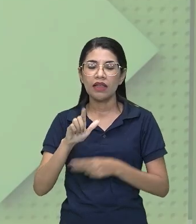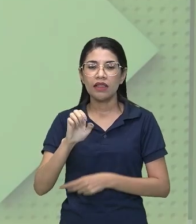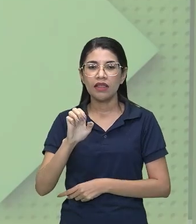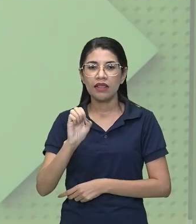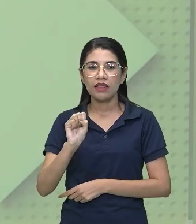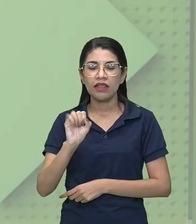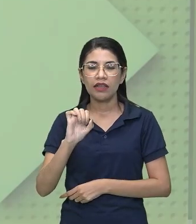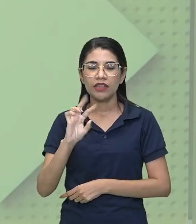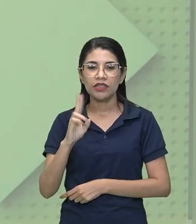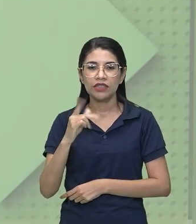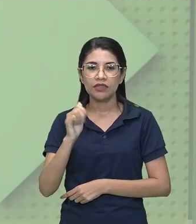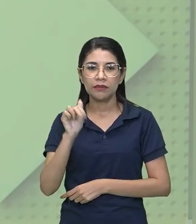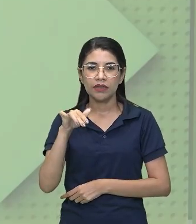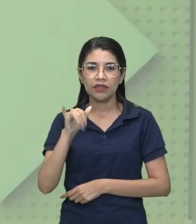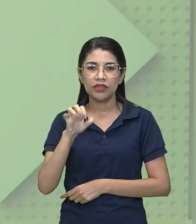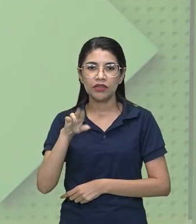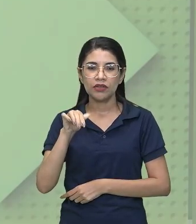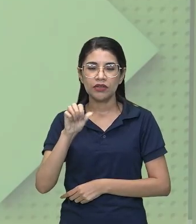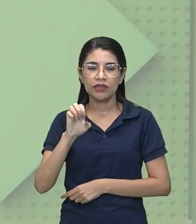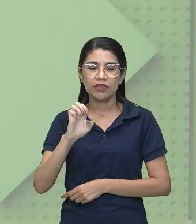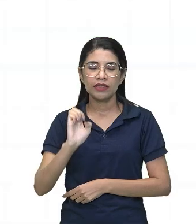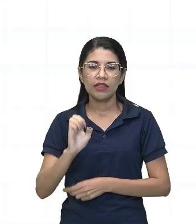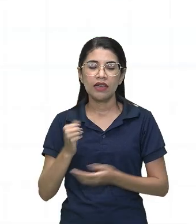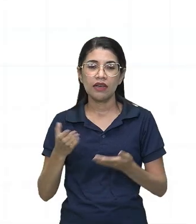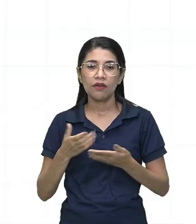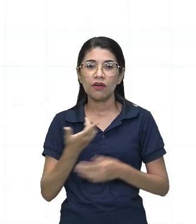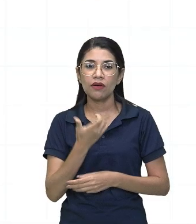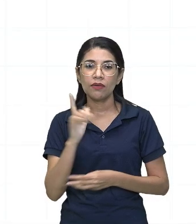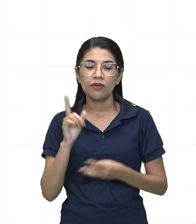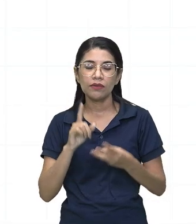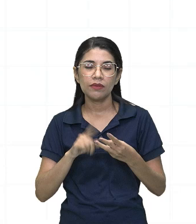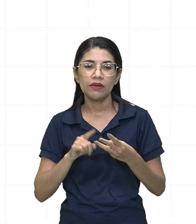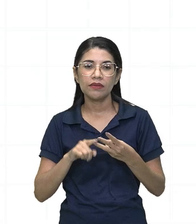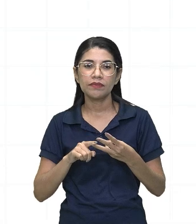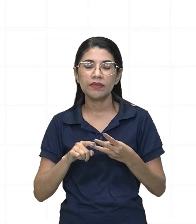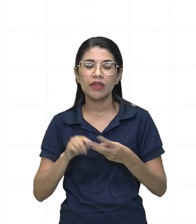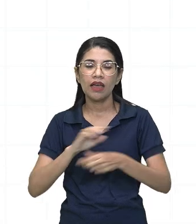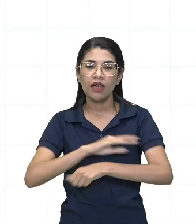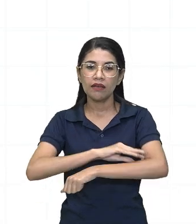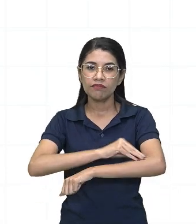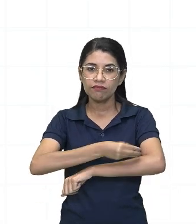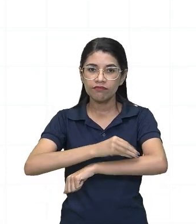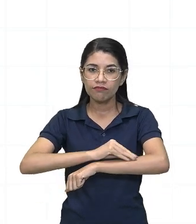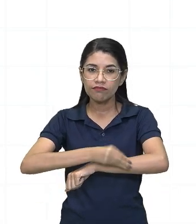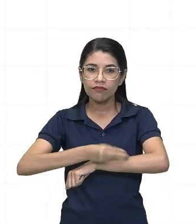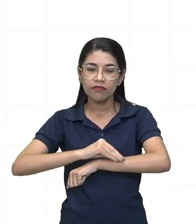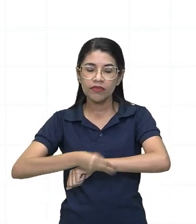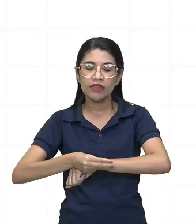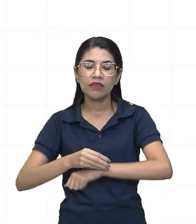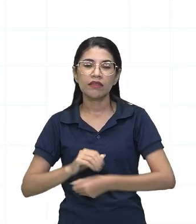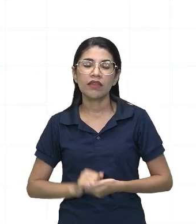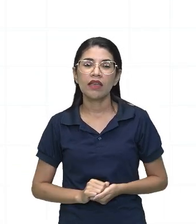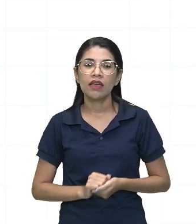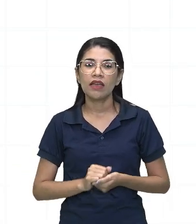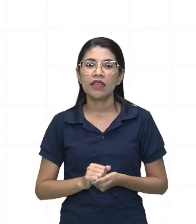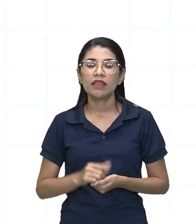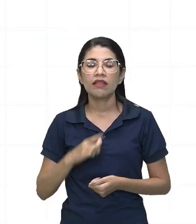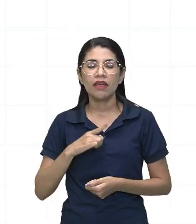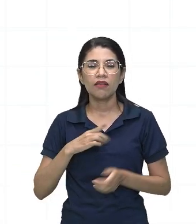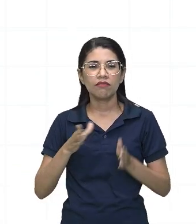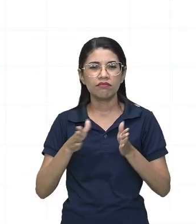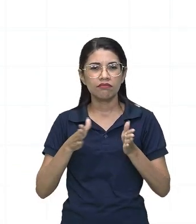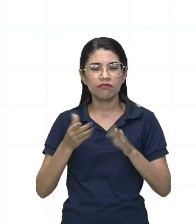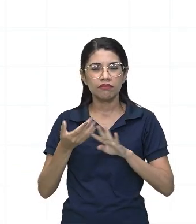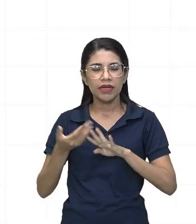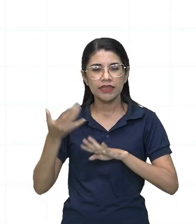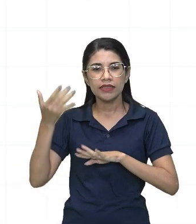e agora nós vamos falar sobre hanseníase. A hanseníase é uma condição que durante muitos